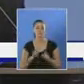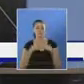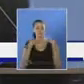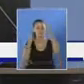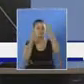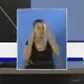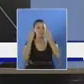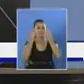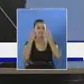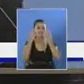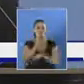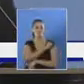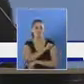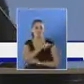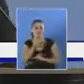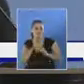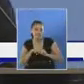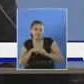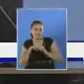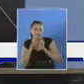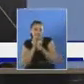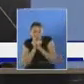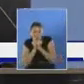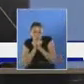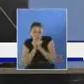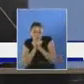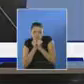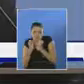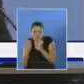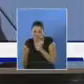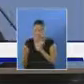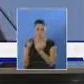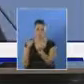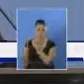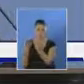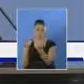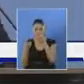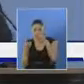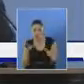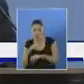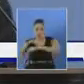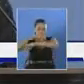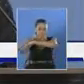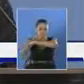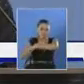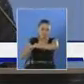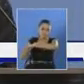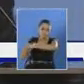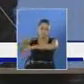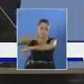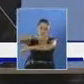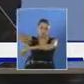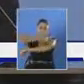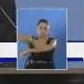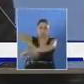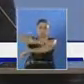preocupação em ver aquele aluninho sentadinho ali naquele pontilhão da General Carneiro e que passa aqui da BAM por baixo. É